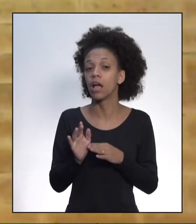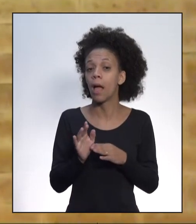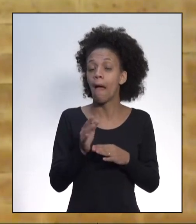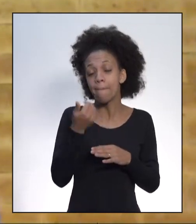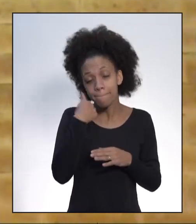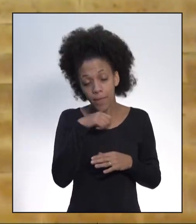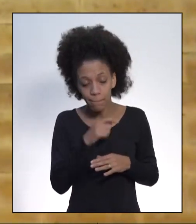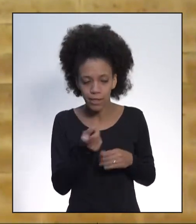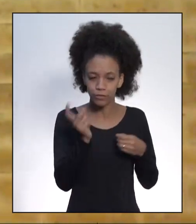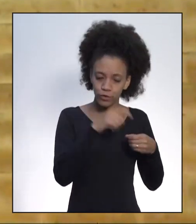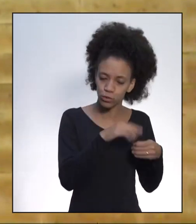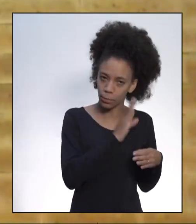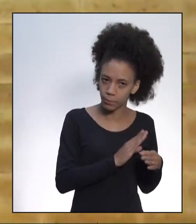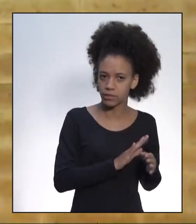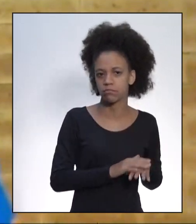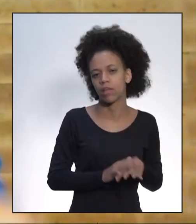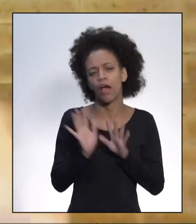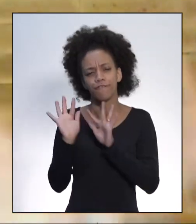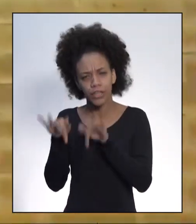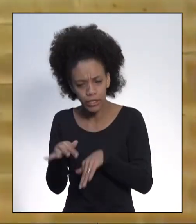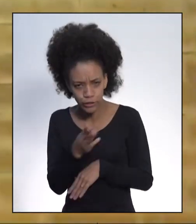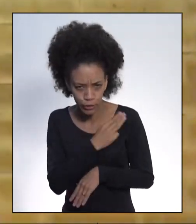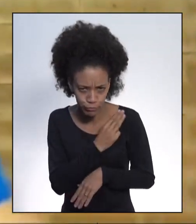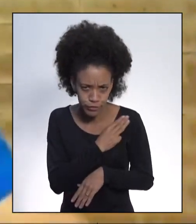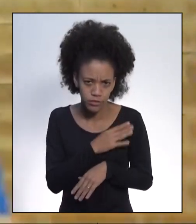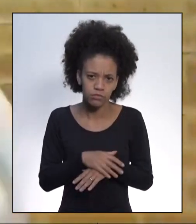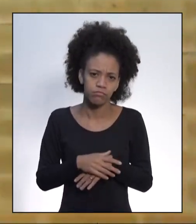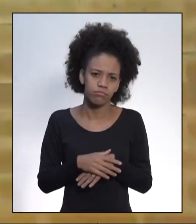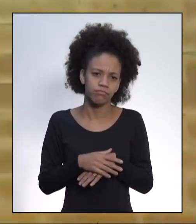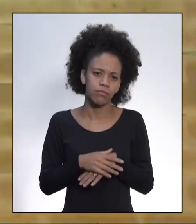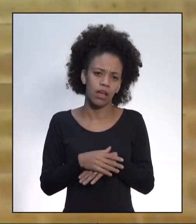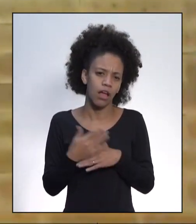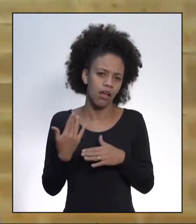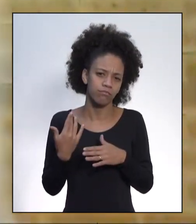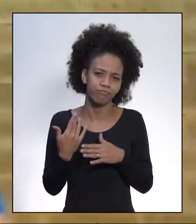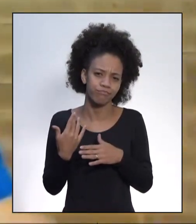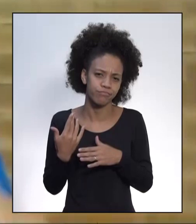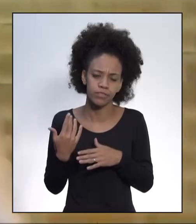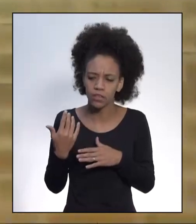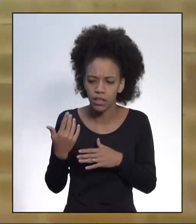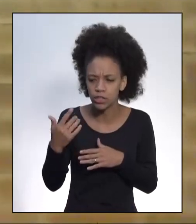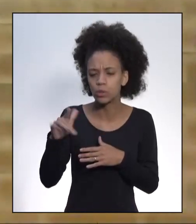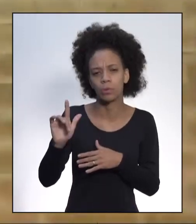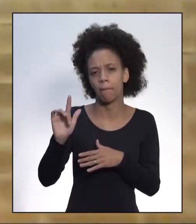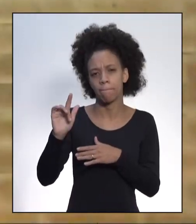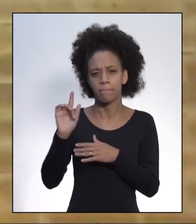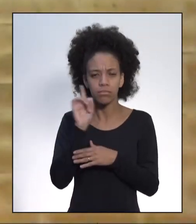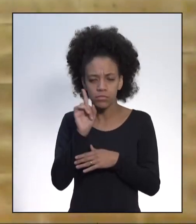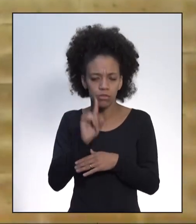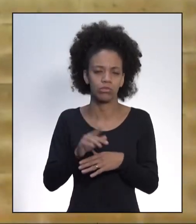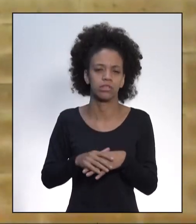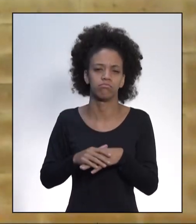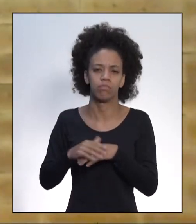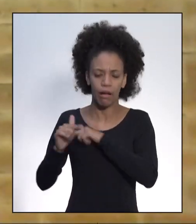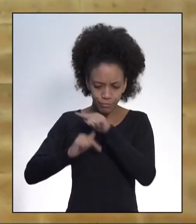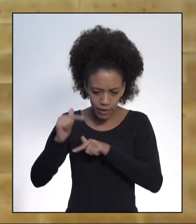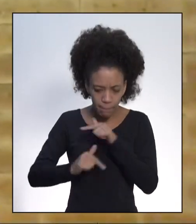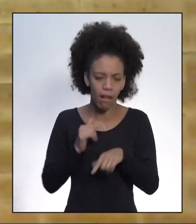para o Brasil. Enfim, consegui finalizar o ensino médio, acabei indo para Nova York, me jogando no mundo, trabalhando, correndo atrás.